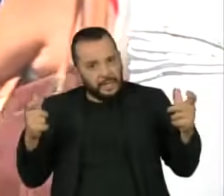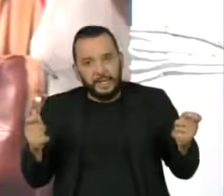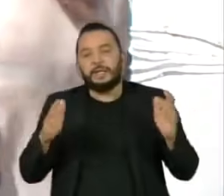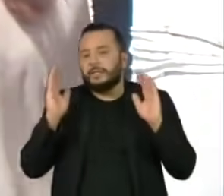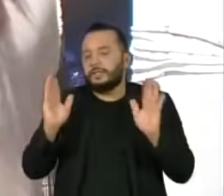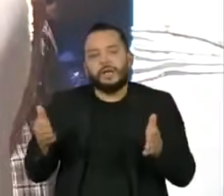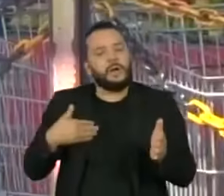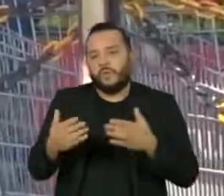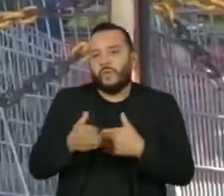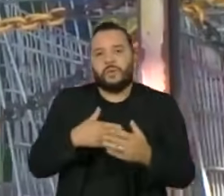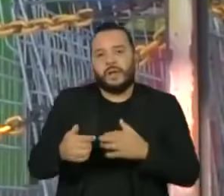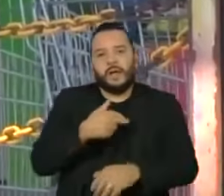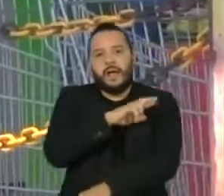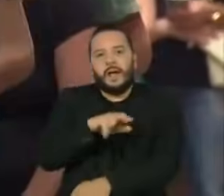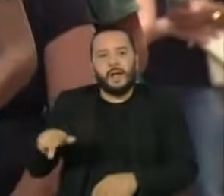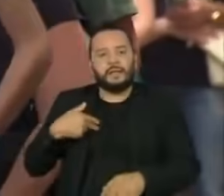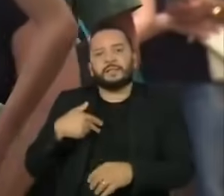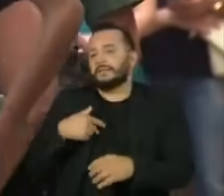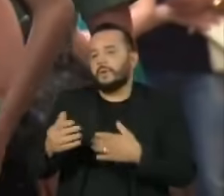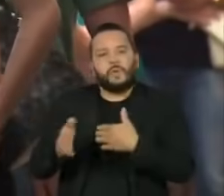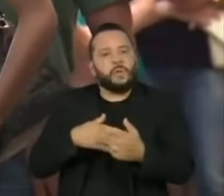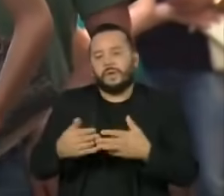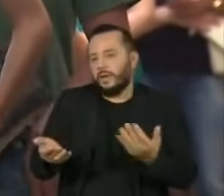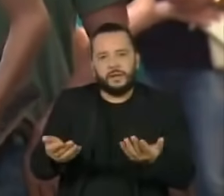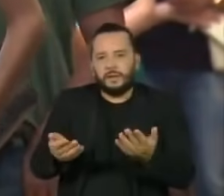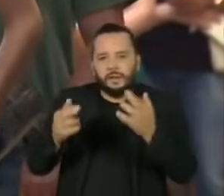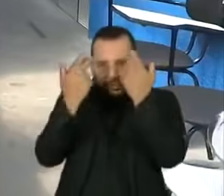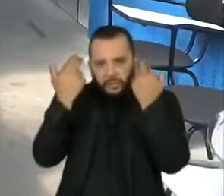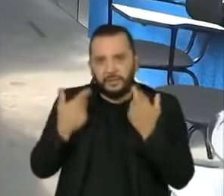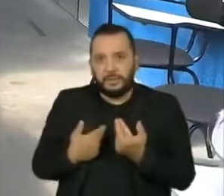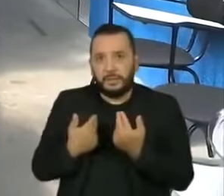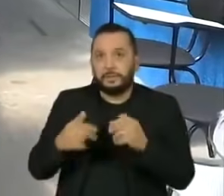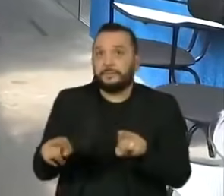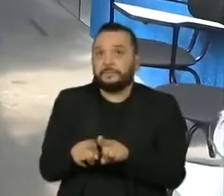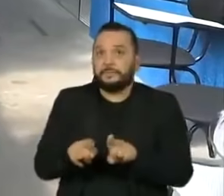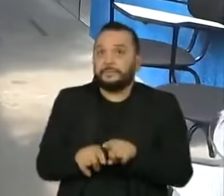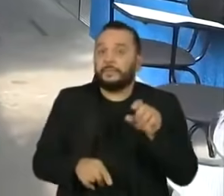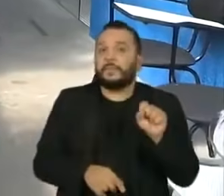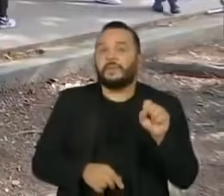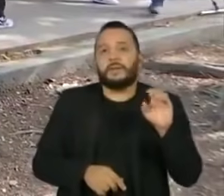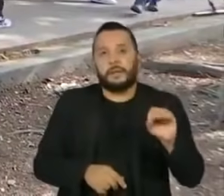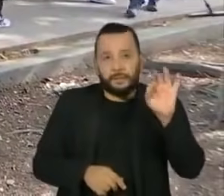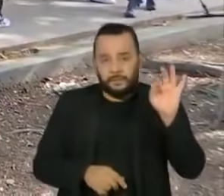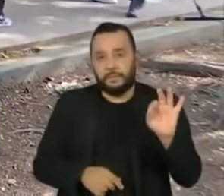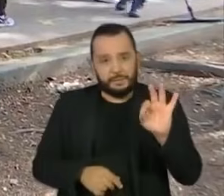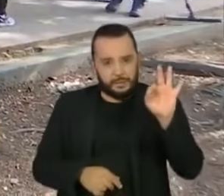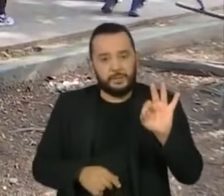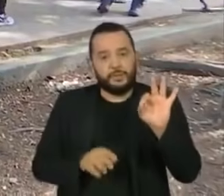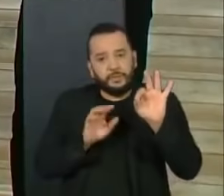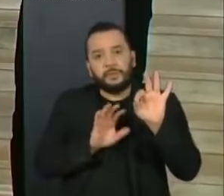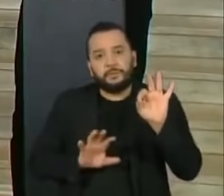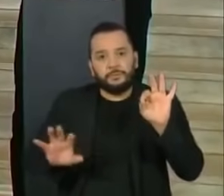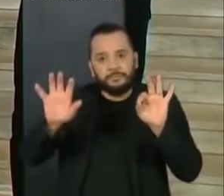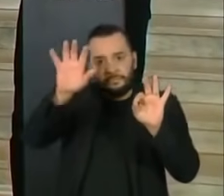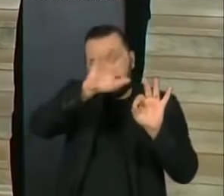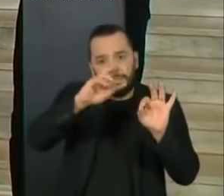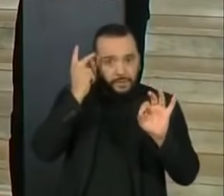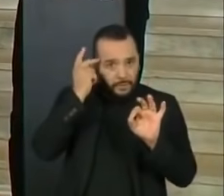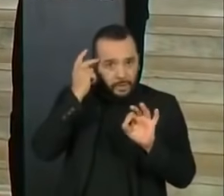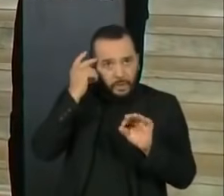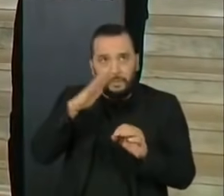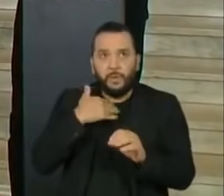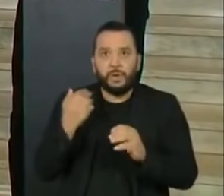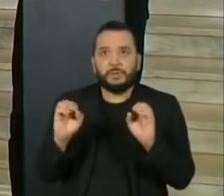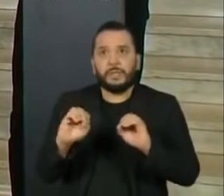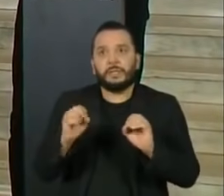renda. Nesta semana, mais de 80% dos municípios de São Paulo não registraram nenhuma morte. Na segunda-feira,